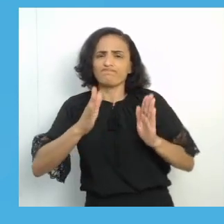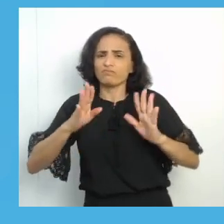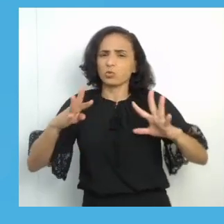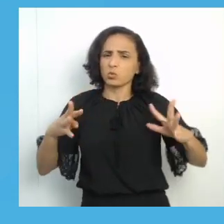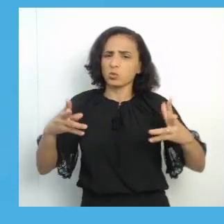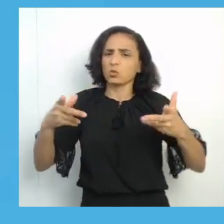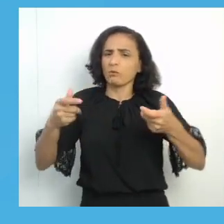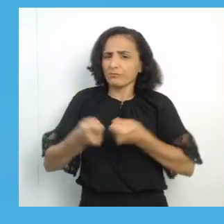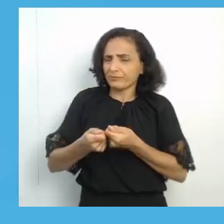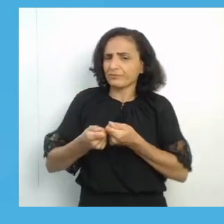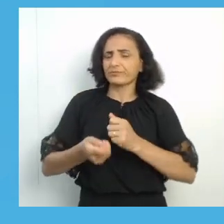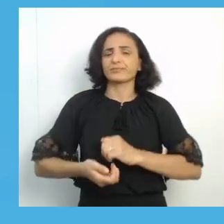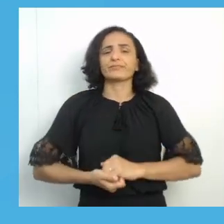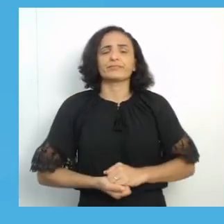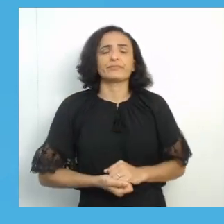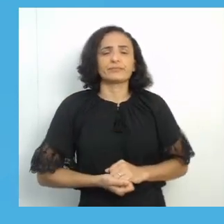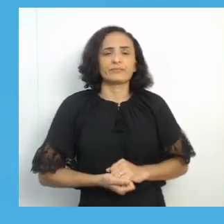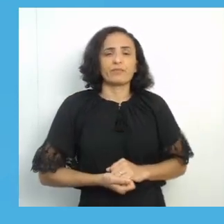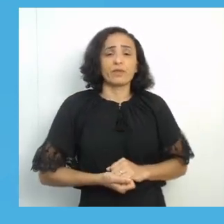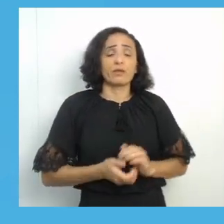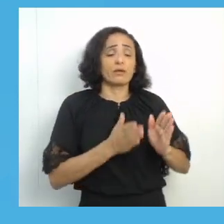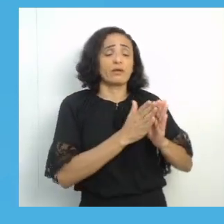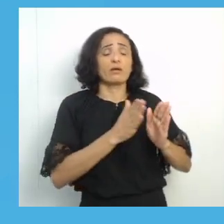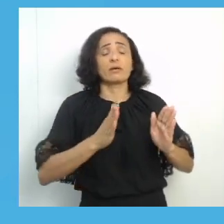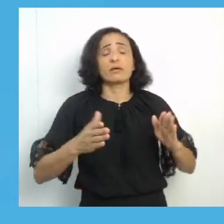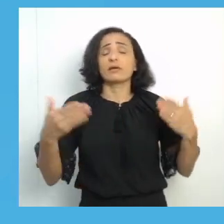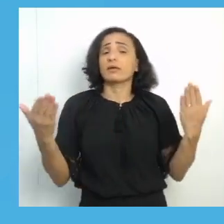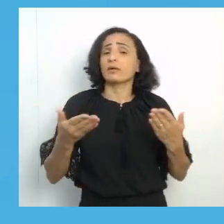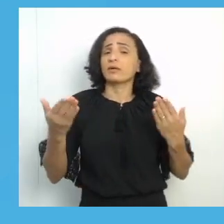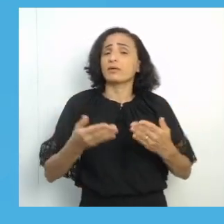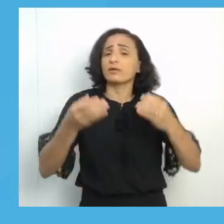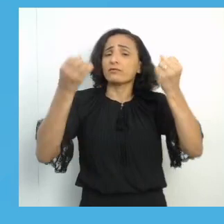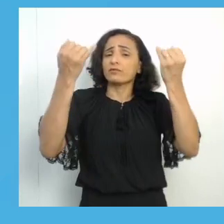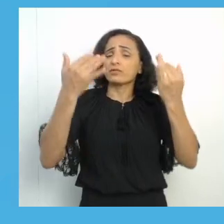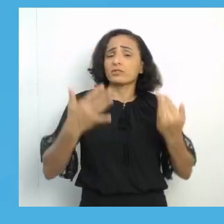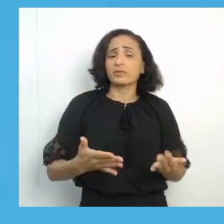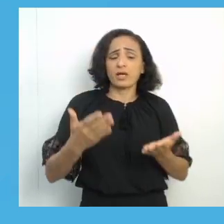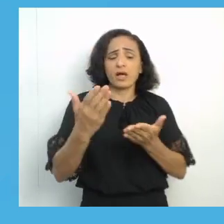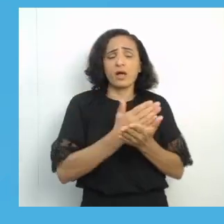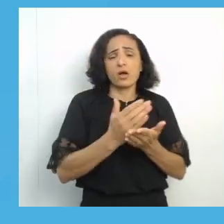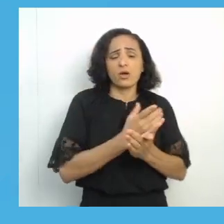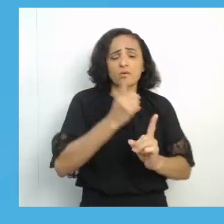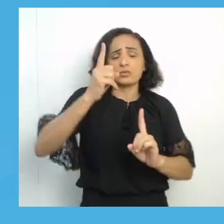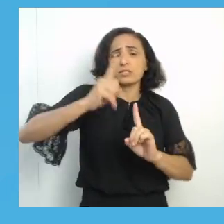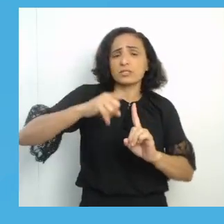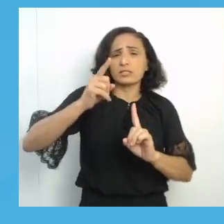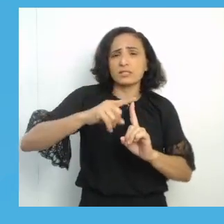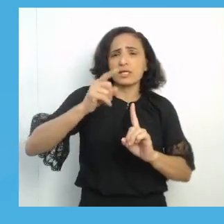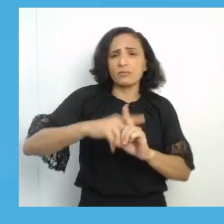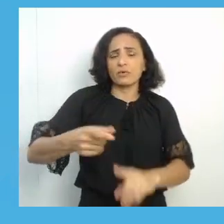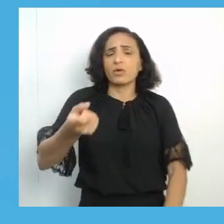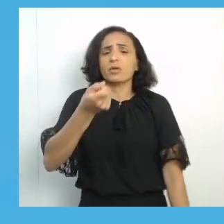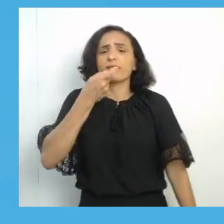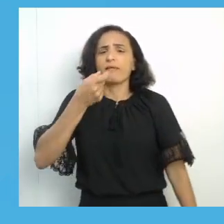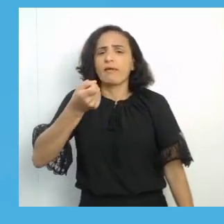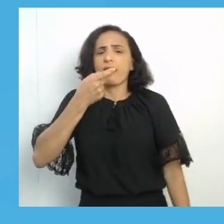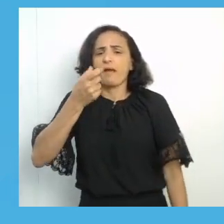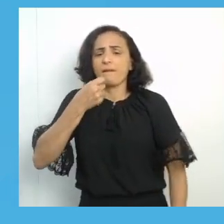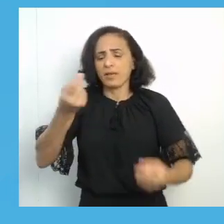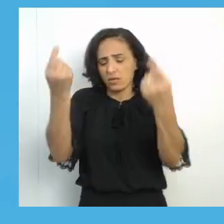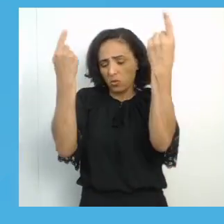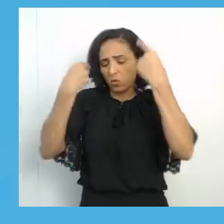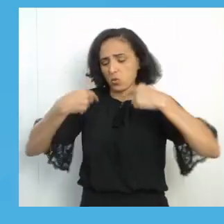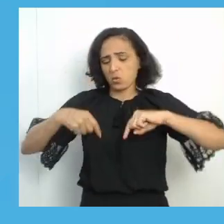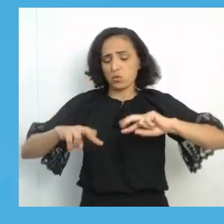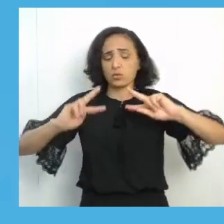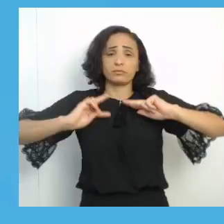eles. E aí agora eu vou falar das drogas e seus efeitos no organismo humano.